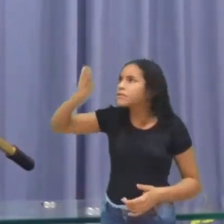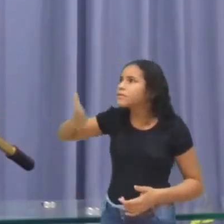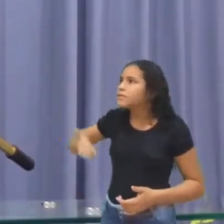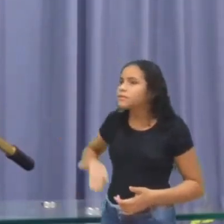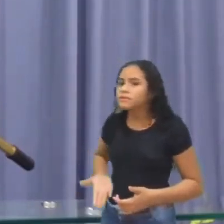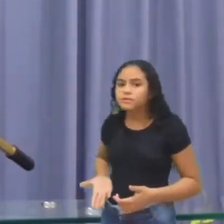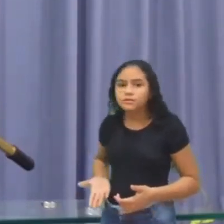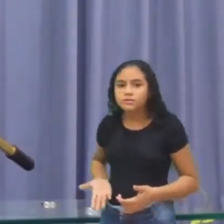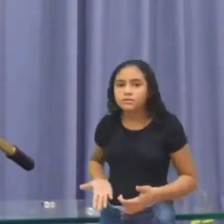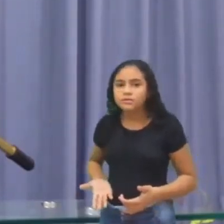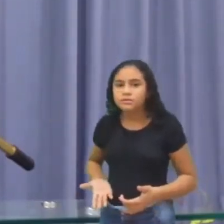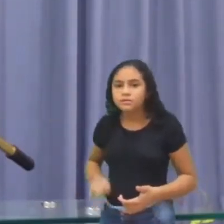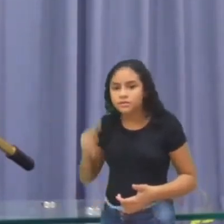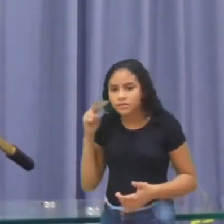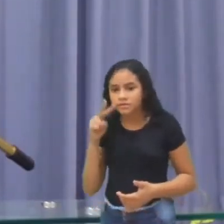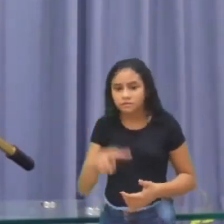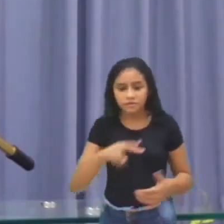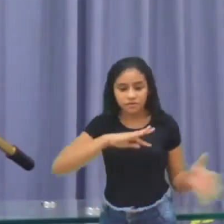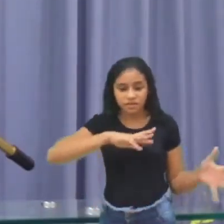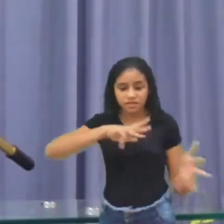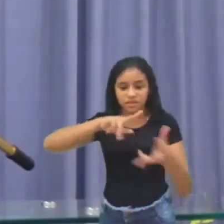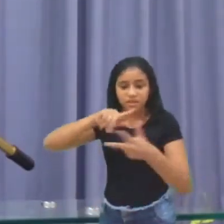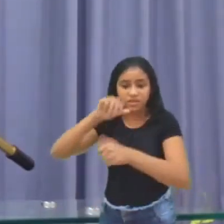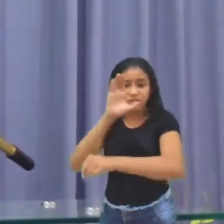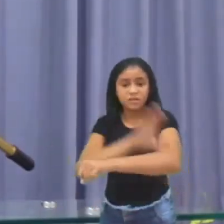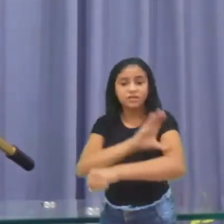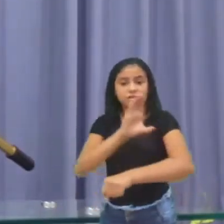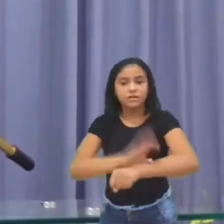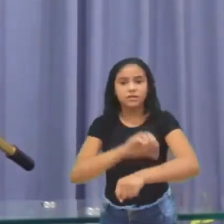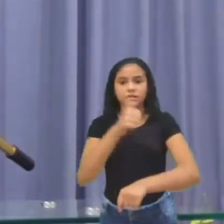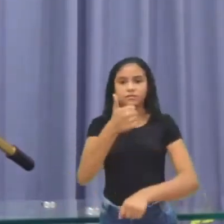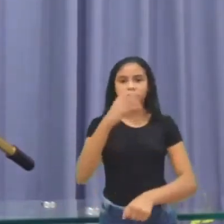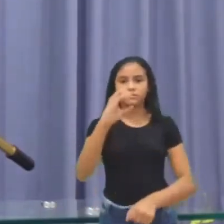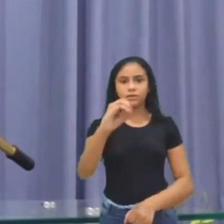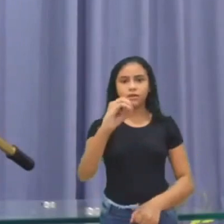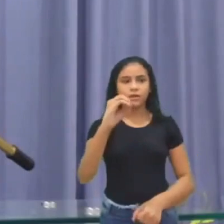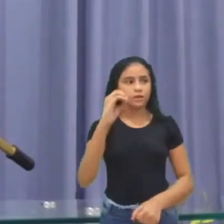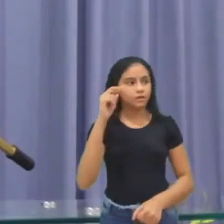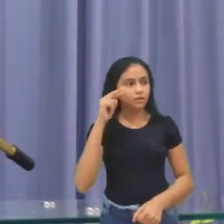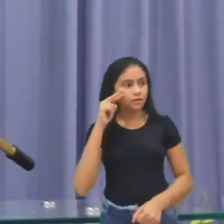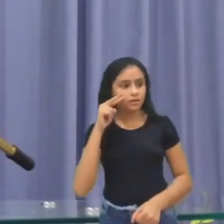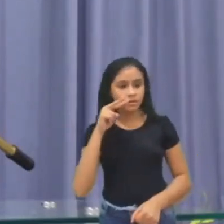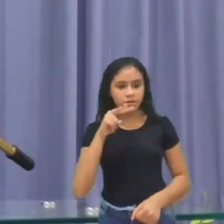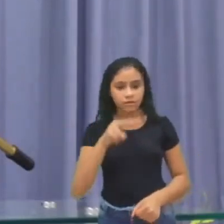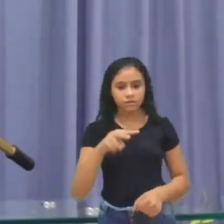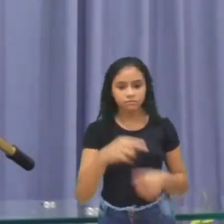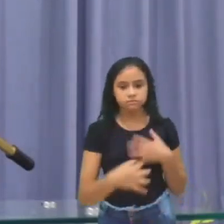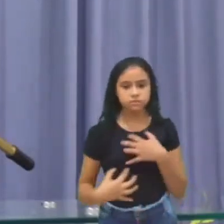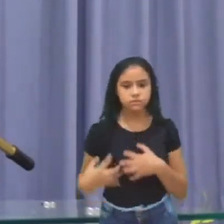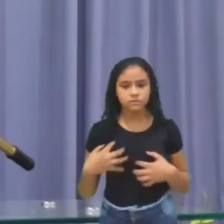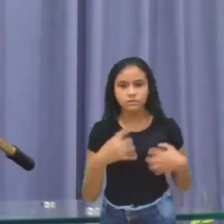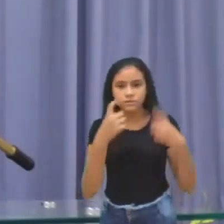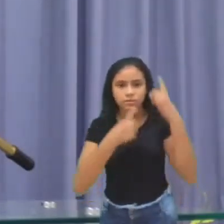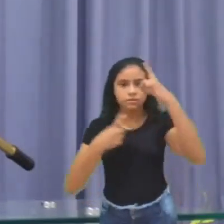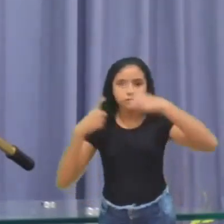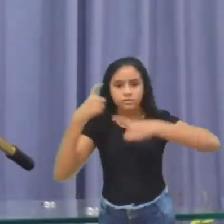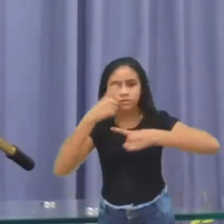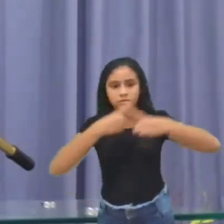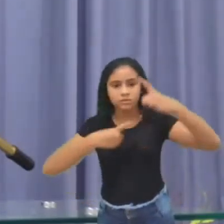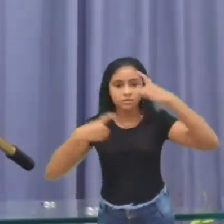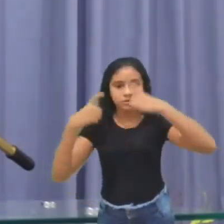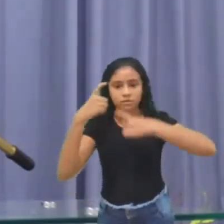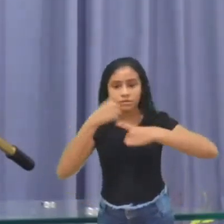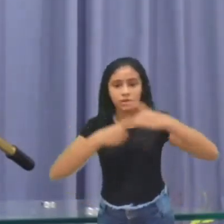eles viram na terra de Canaã, 10 espias entraram em desespero. Segundo a psicóloga Tatiane